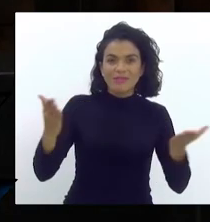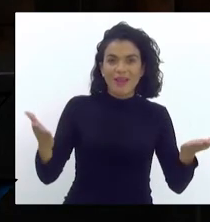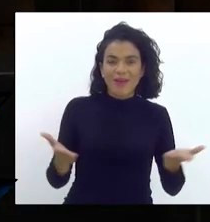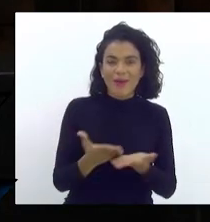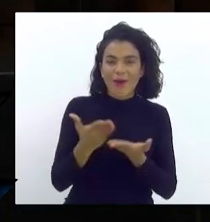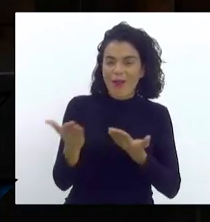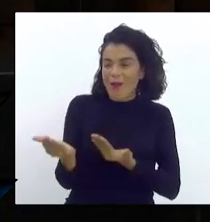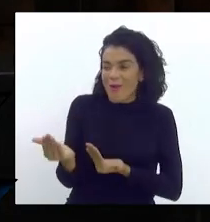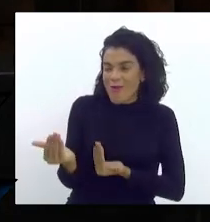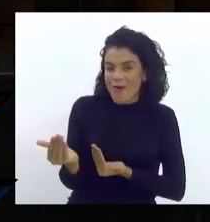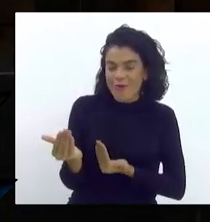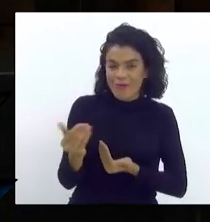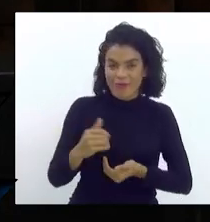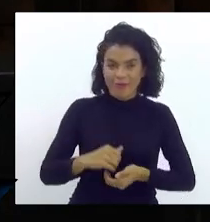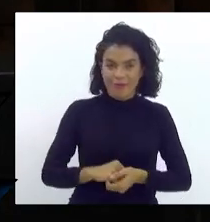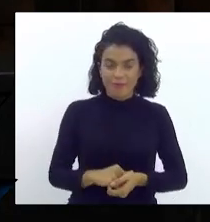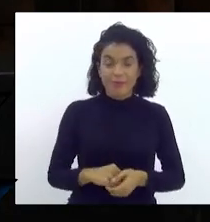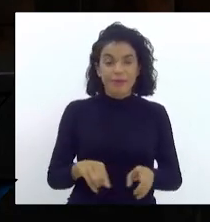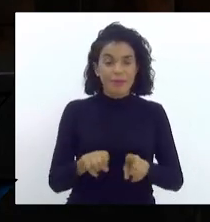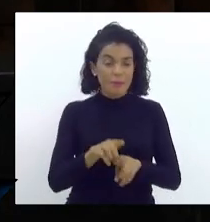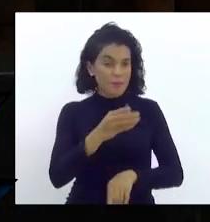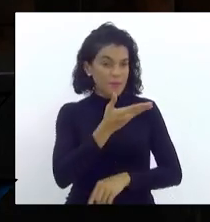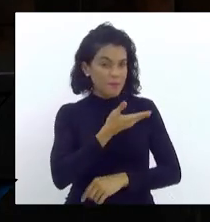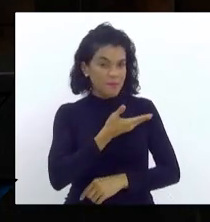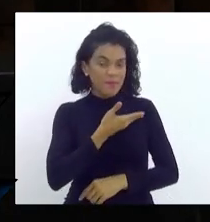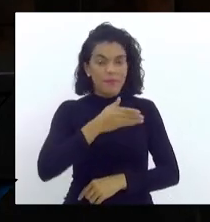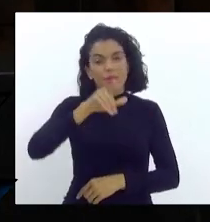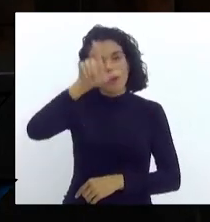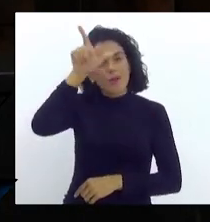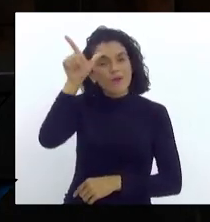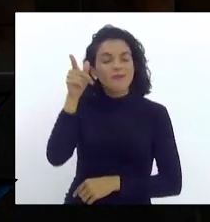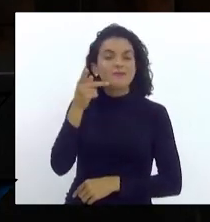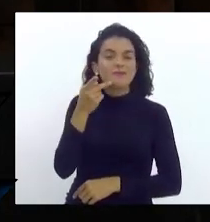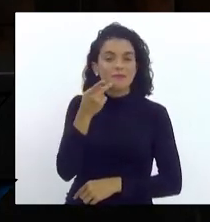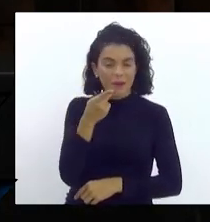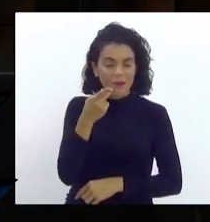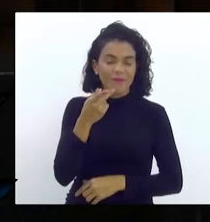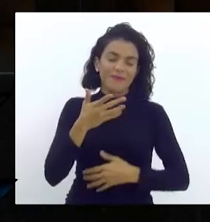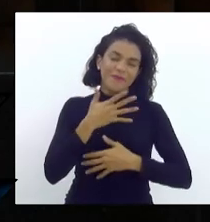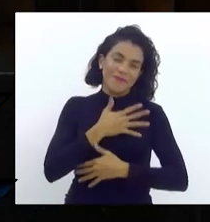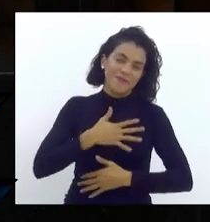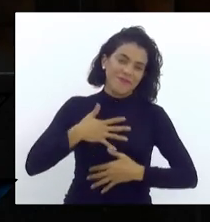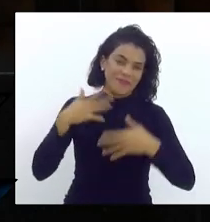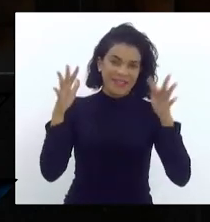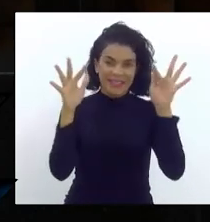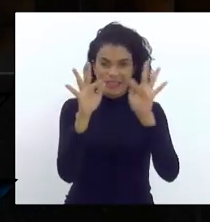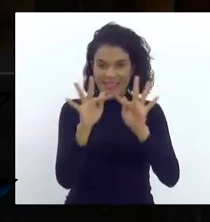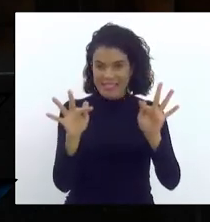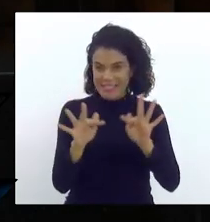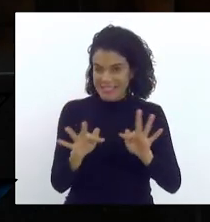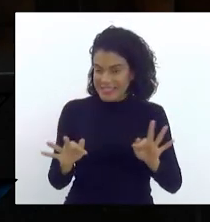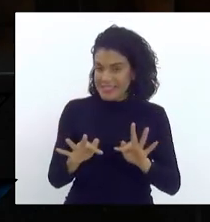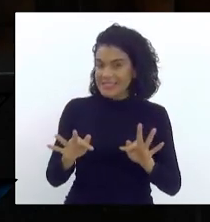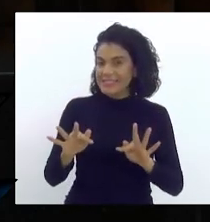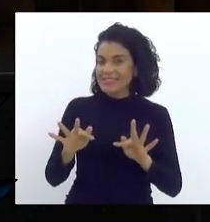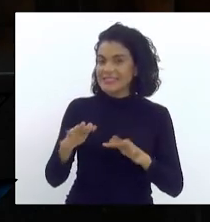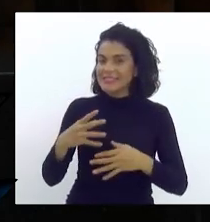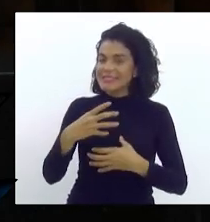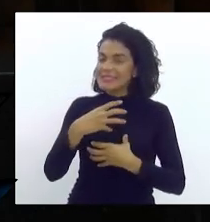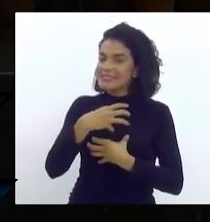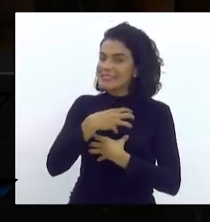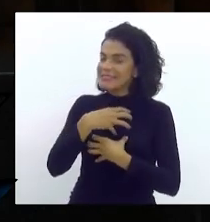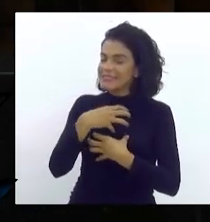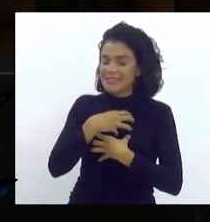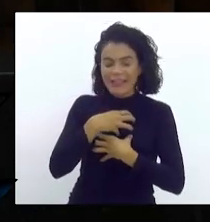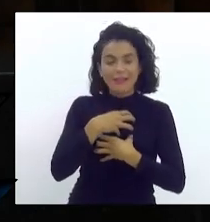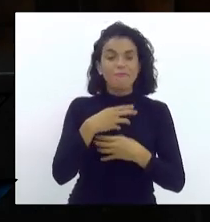que o meu colega Luiz Paulo, também ele é muito feliz aqui e se realiza e faz